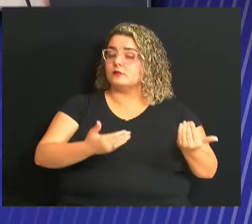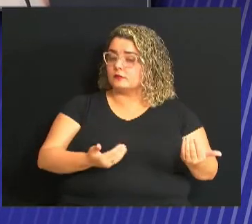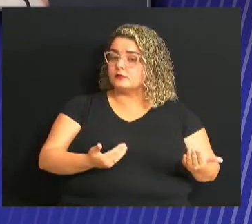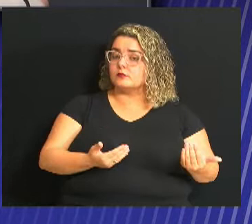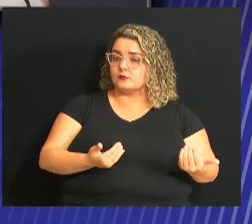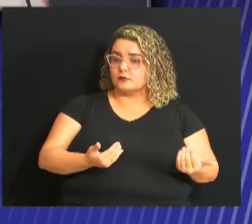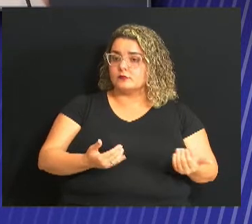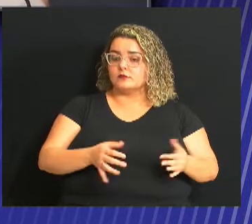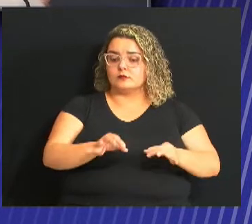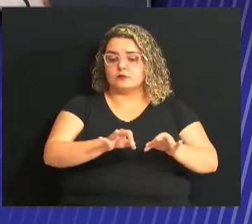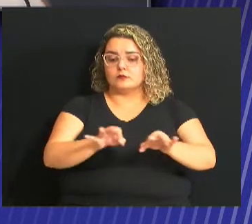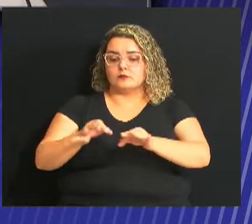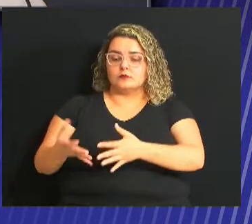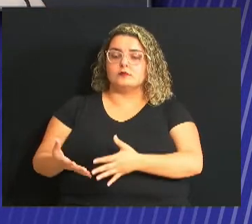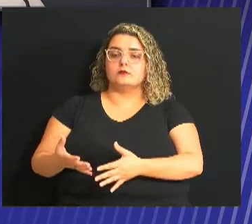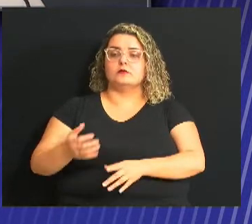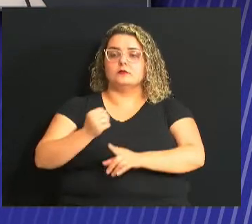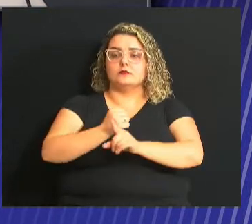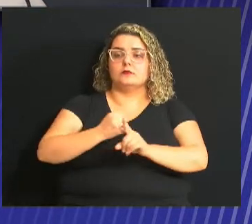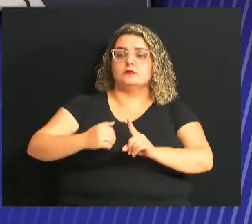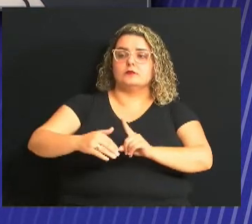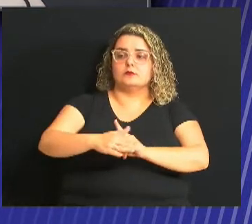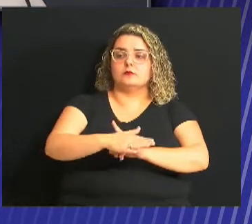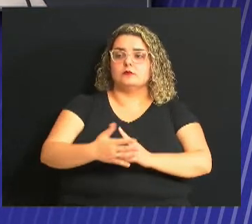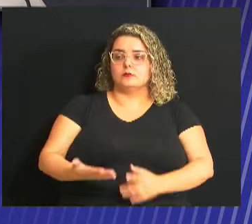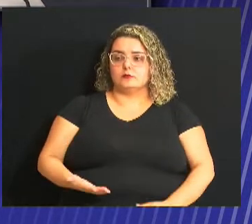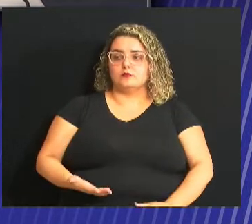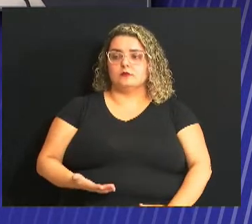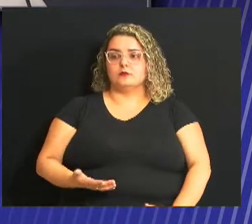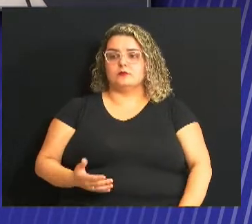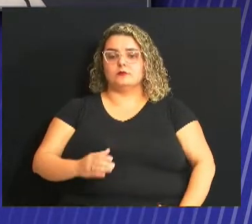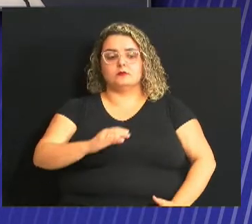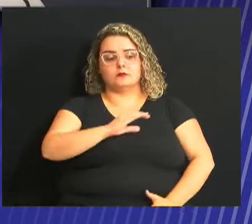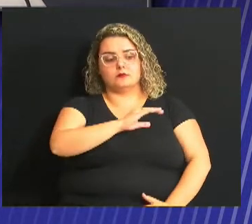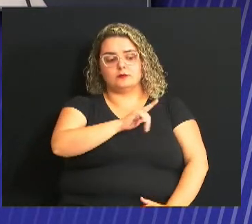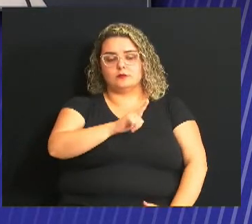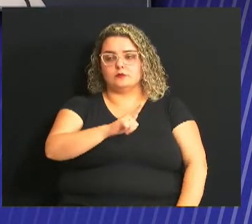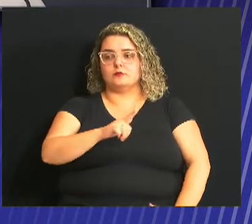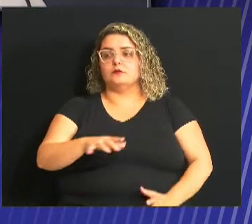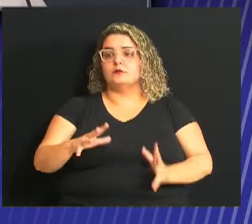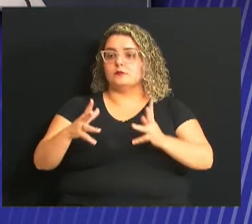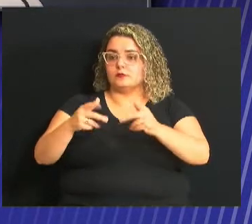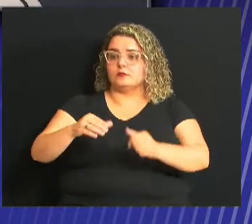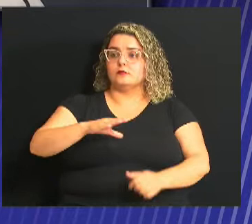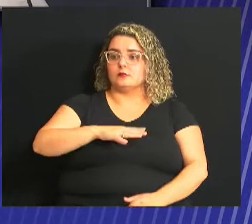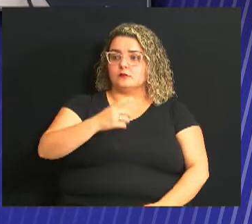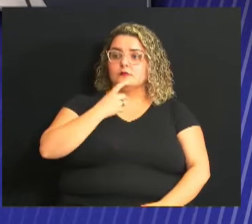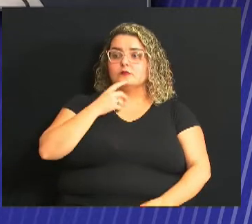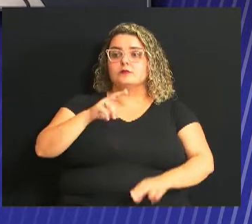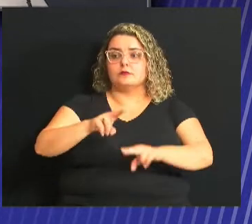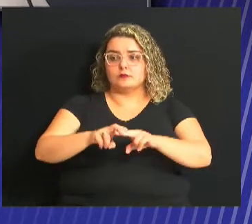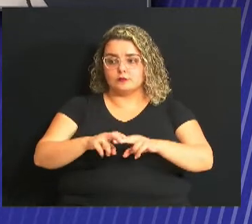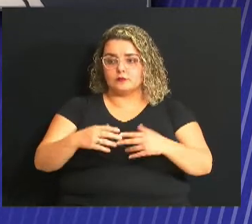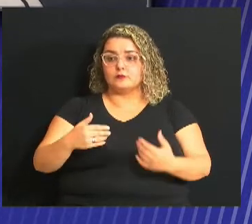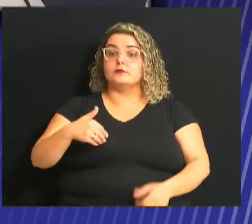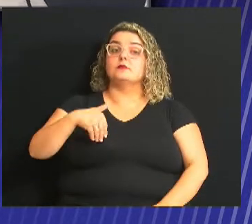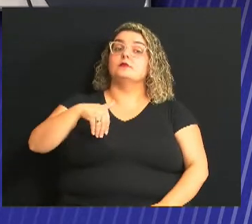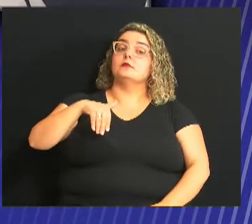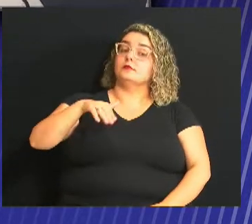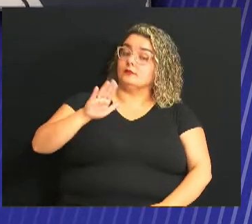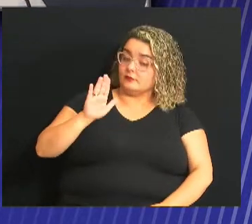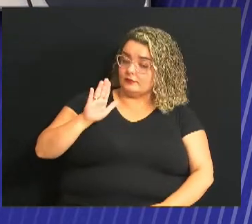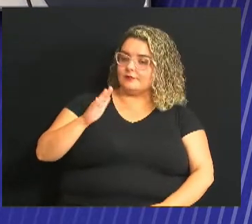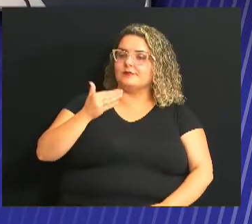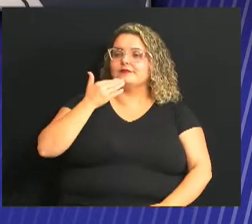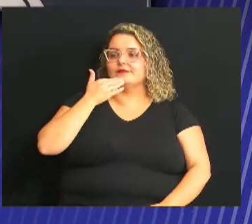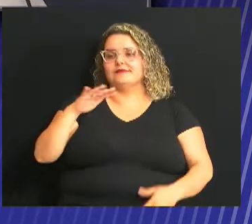das organizações sociais da região do Campo Grande e de Campinas. Por isso, e muito mais, é que peço